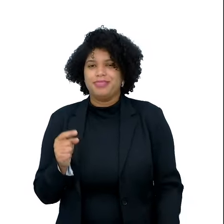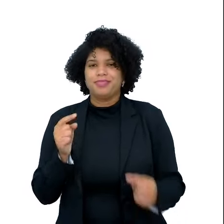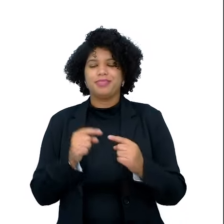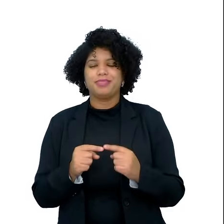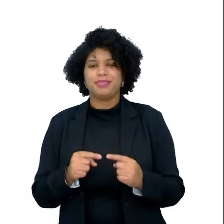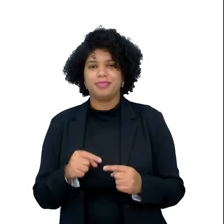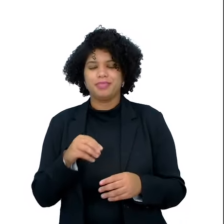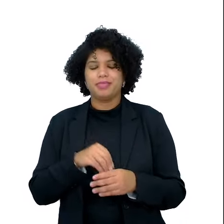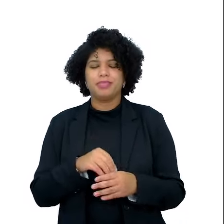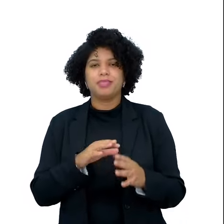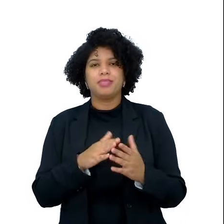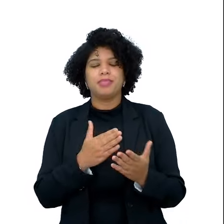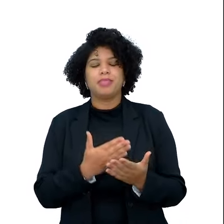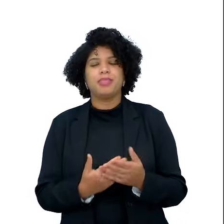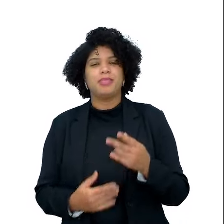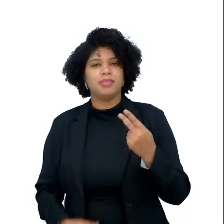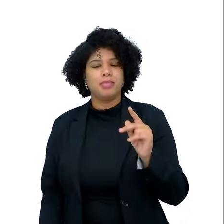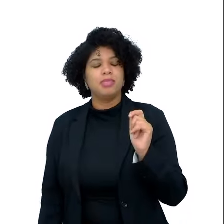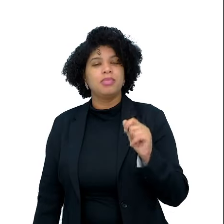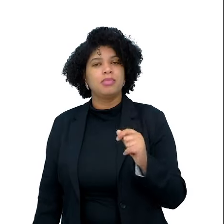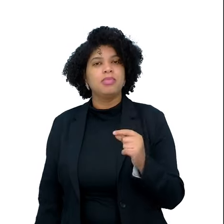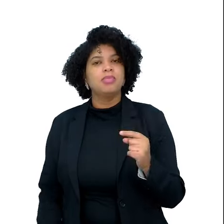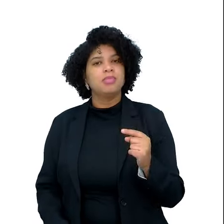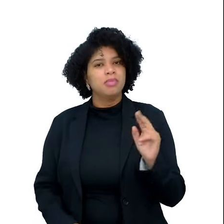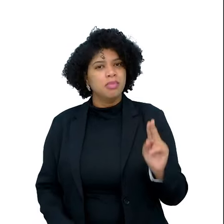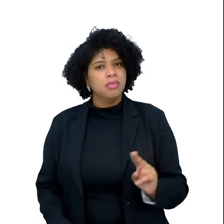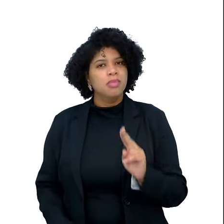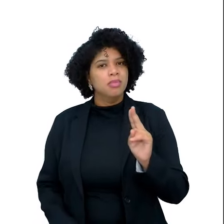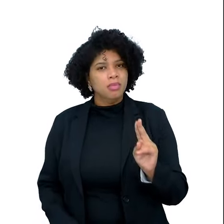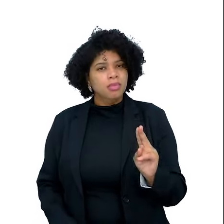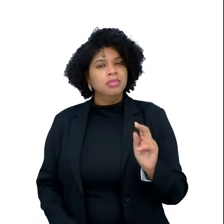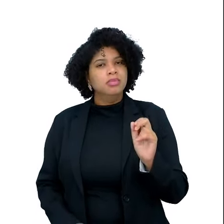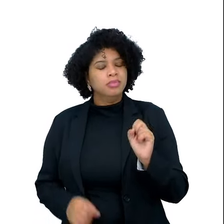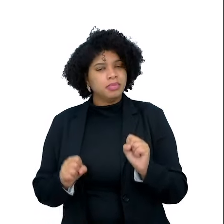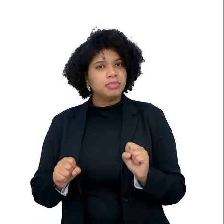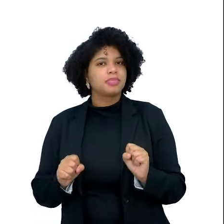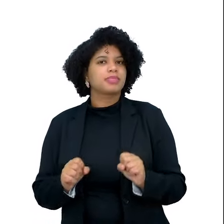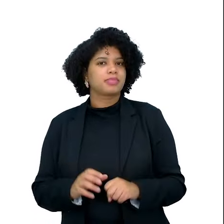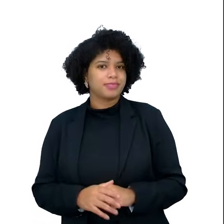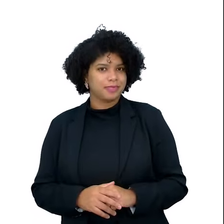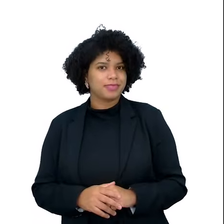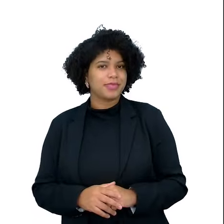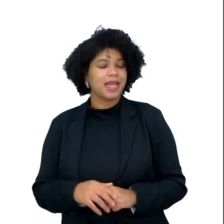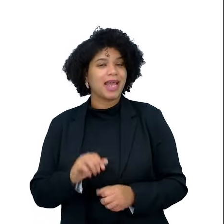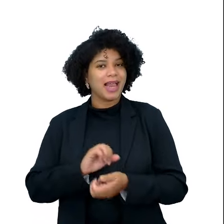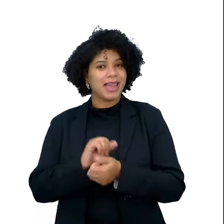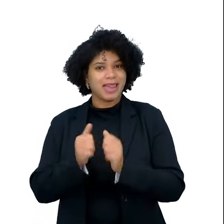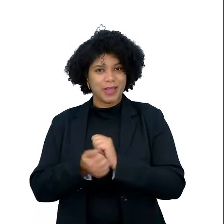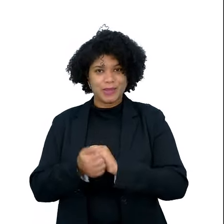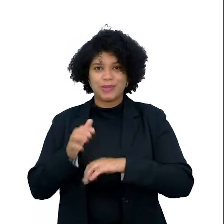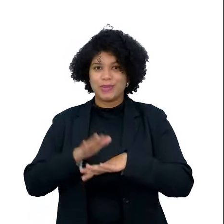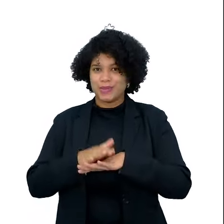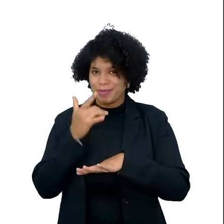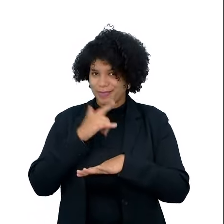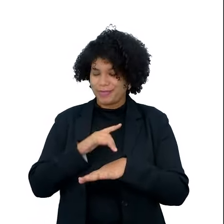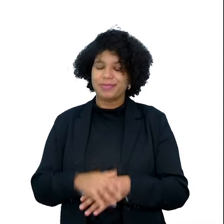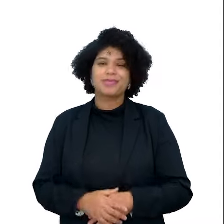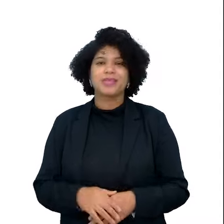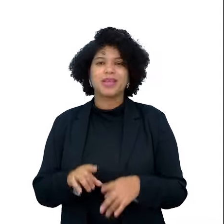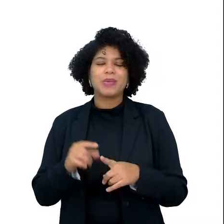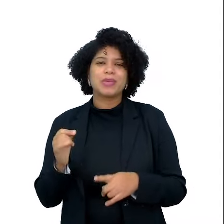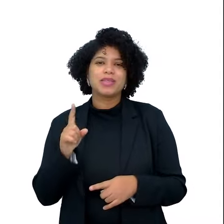eficazes para vocês e que serão eficazes para vocês em algum momento, claro que com suas devidas adaptações.